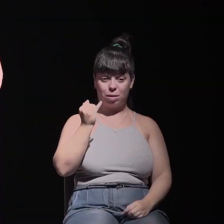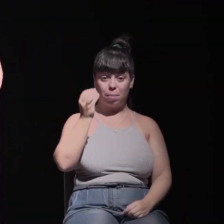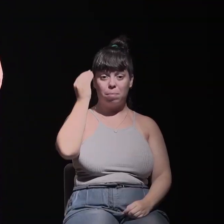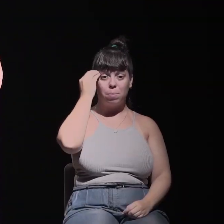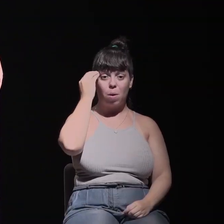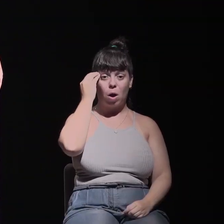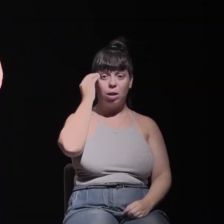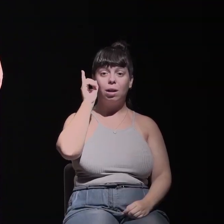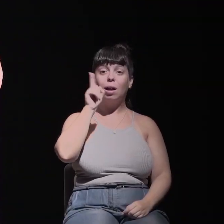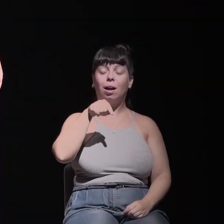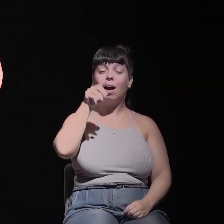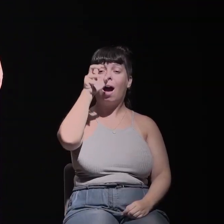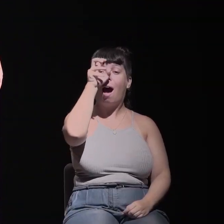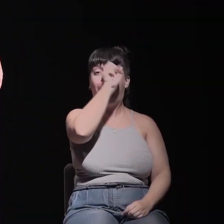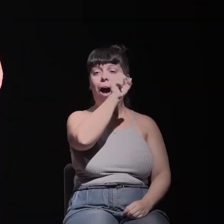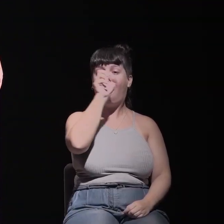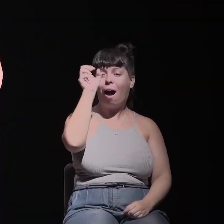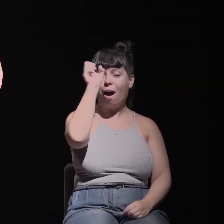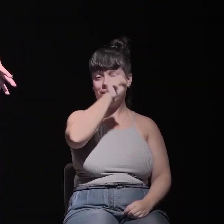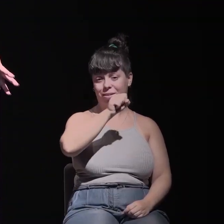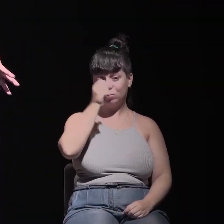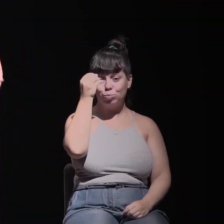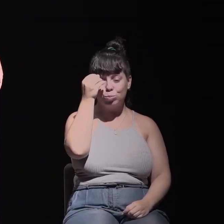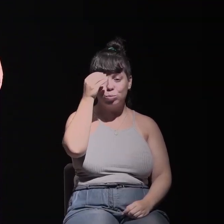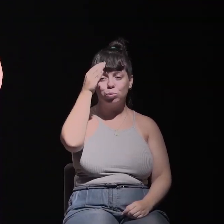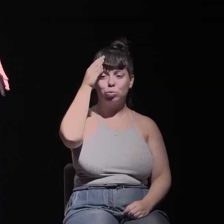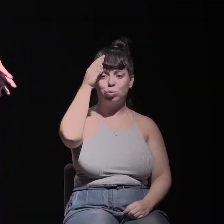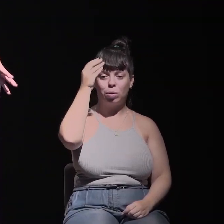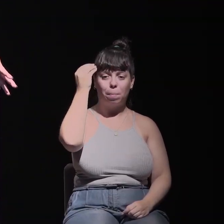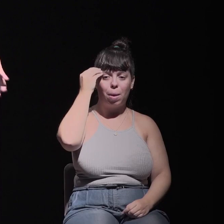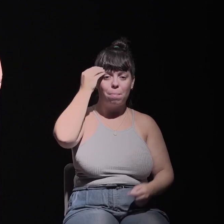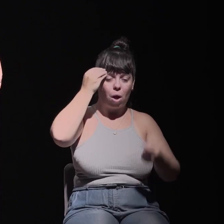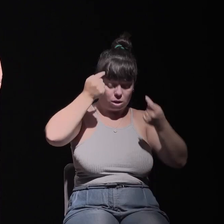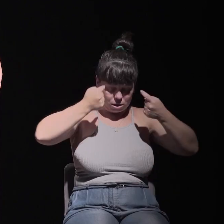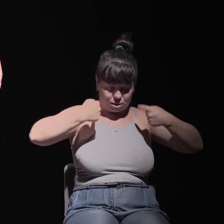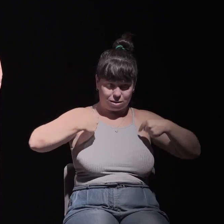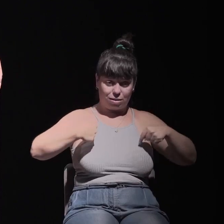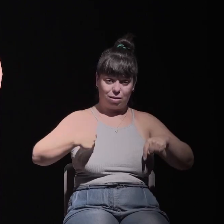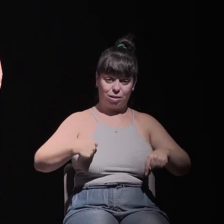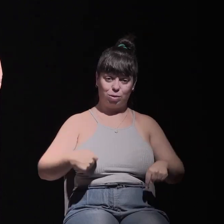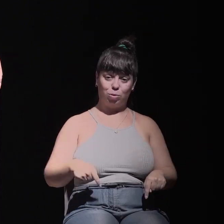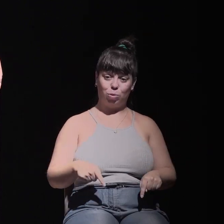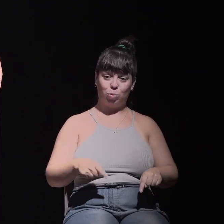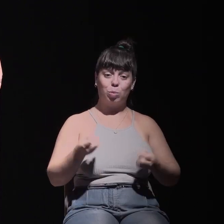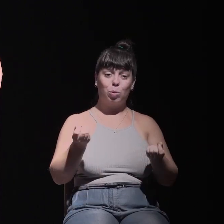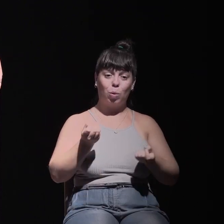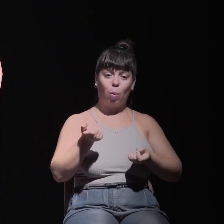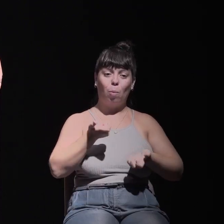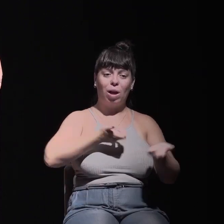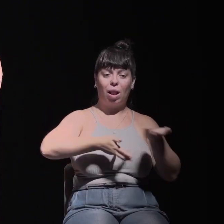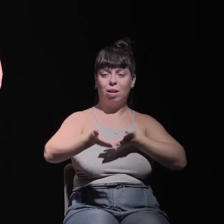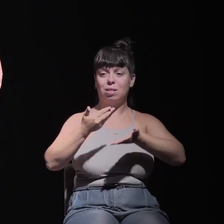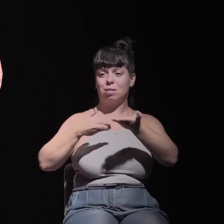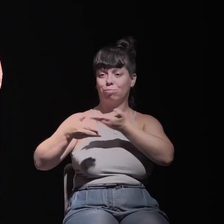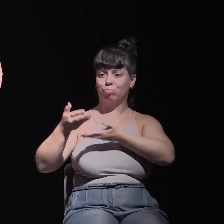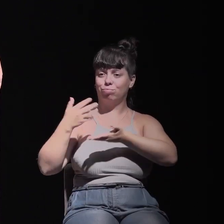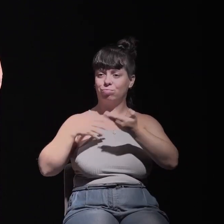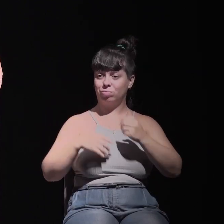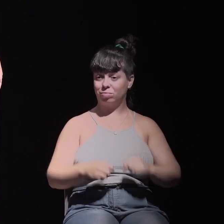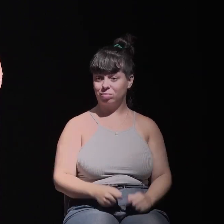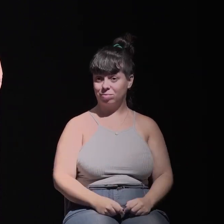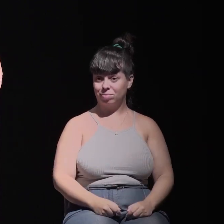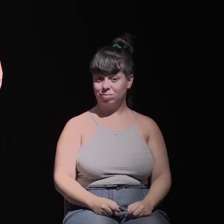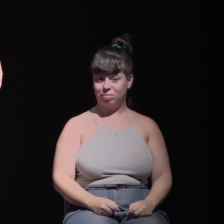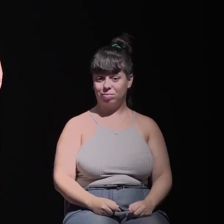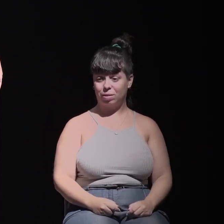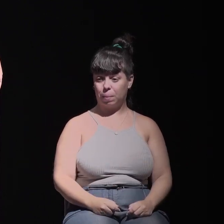aprendizagem. Memória faz corpo. E faz corpo por meio das relações de aprendizagem. Não se